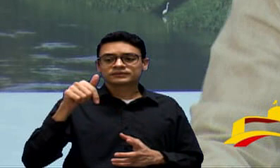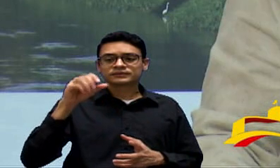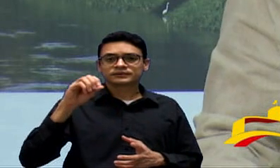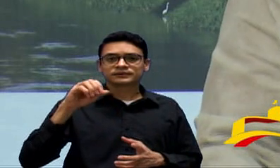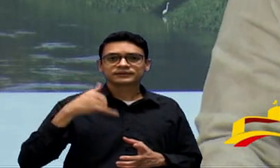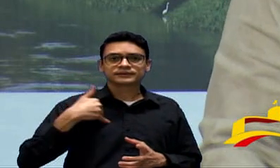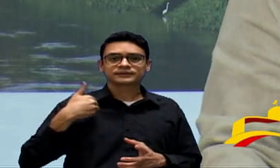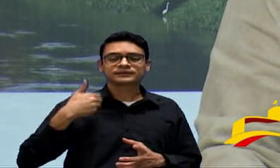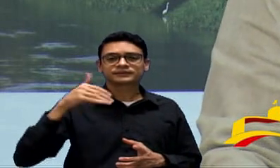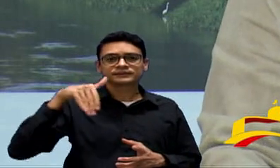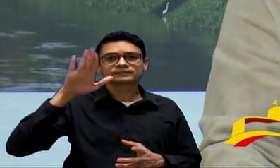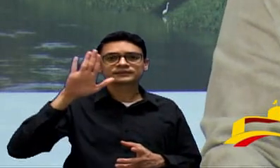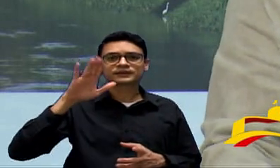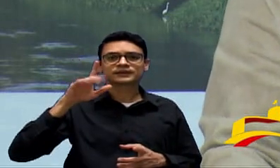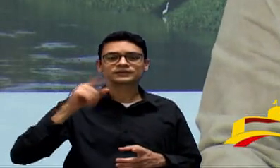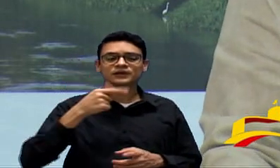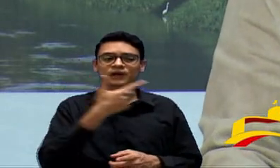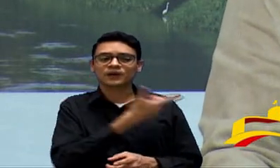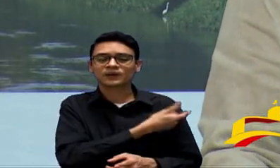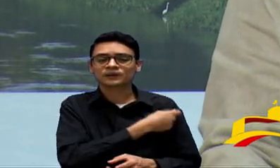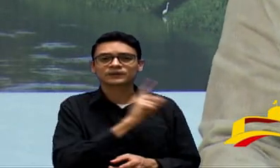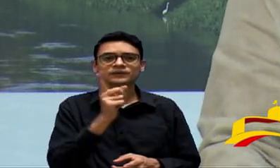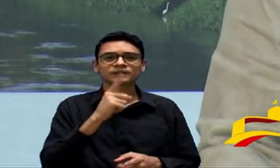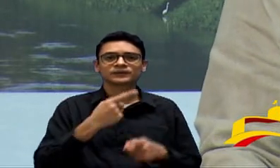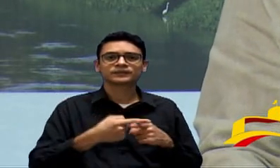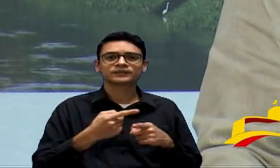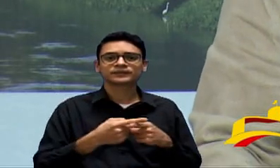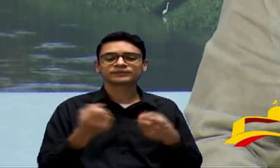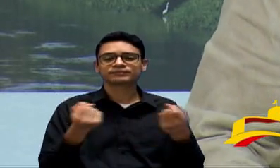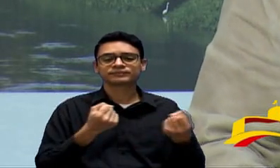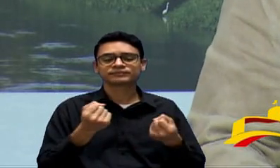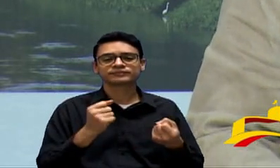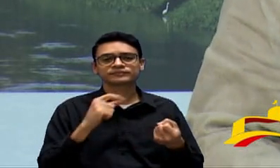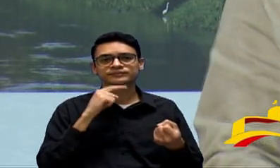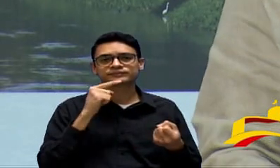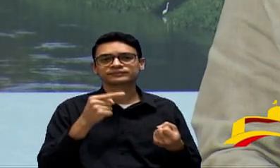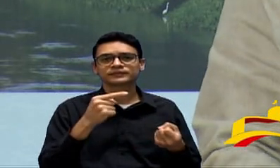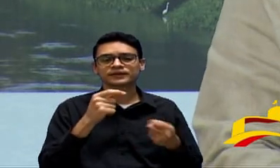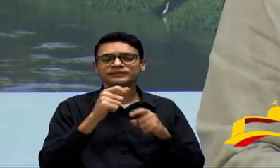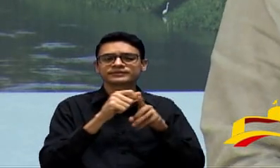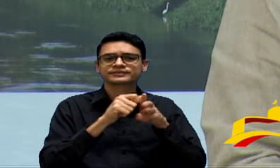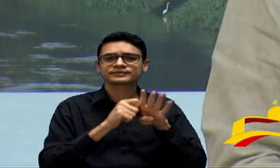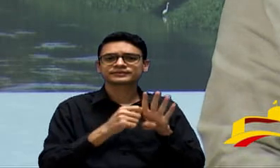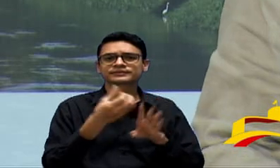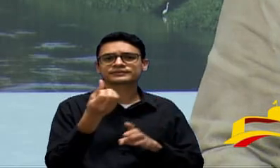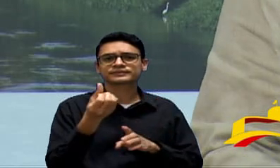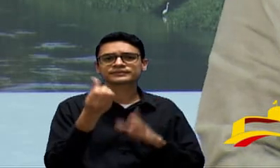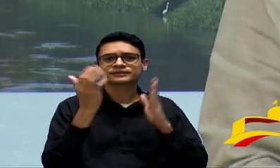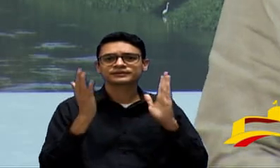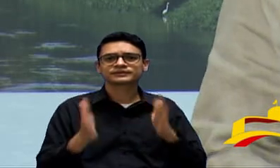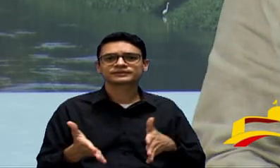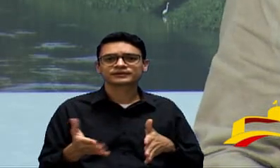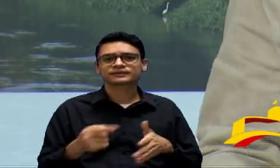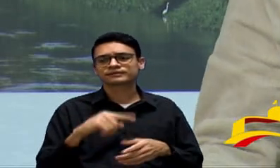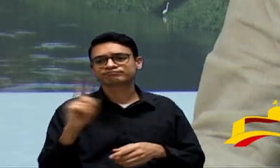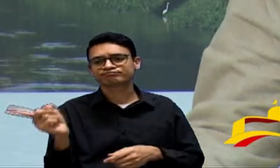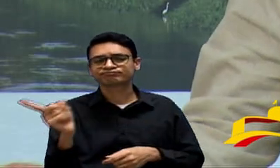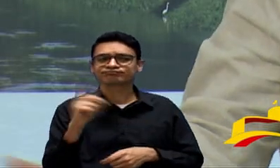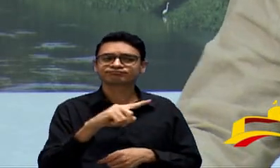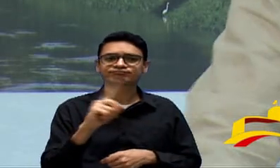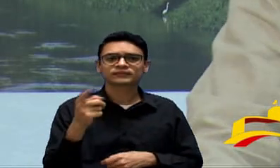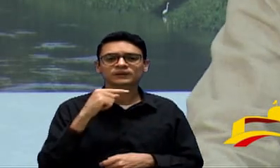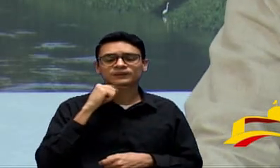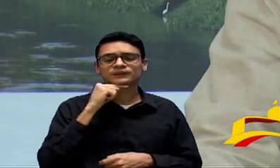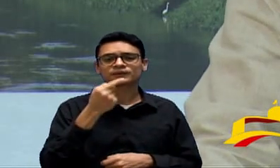vereador Vitão, de não ter o veículo. Não tem o veículo lá em Brigadeira. 6 meses, esse processo de vai aqui, vai ali, vai aqui, vai ali, Péricles,